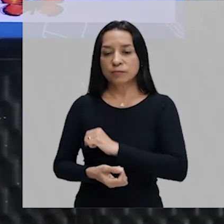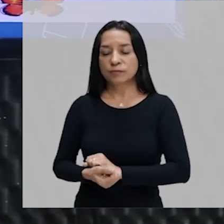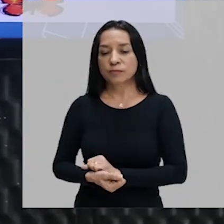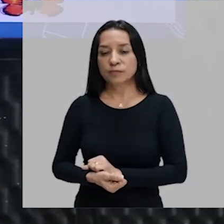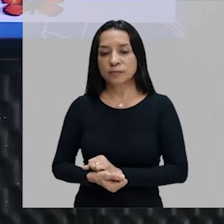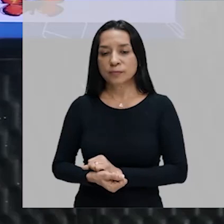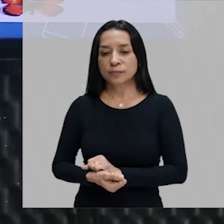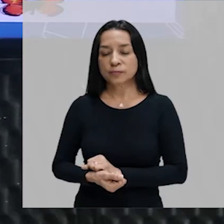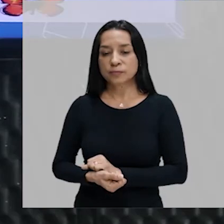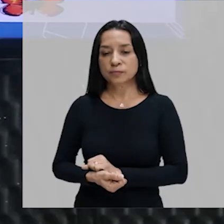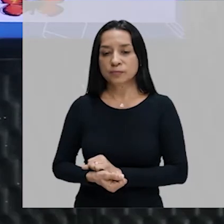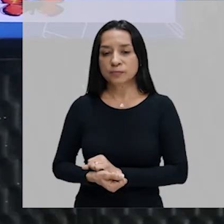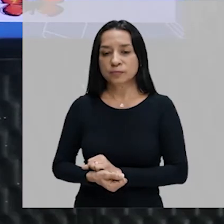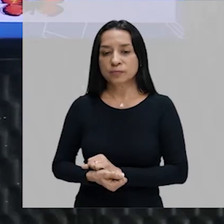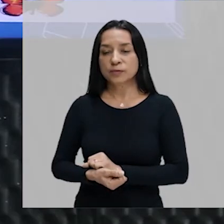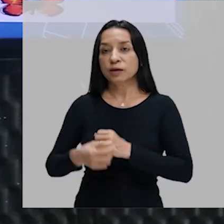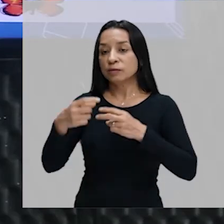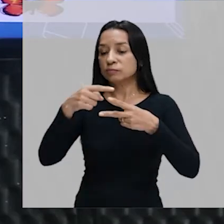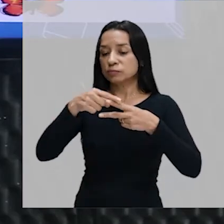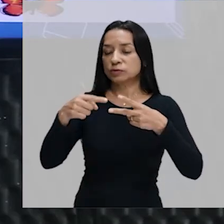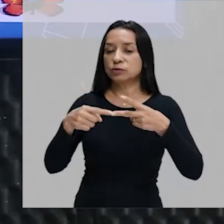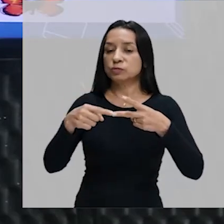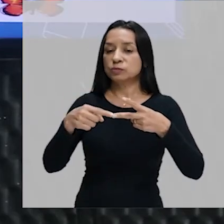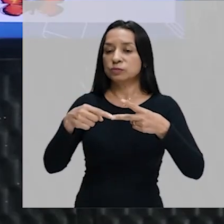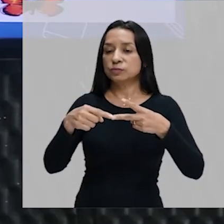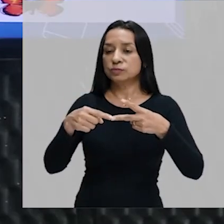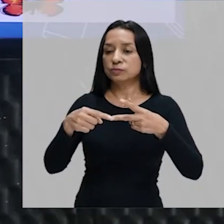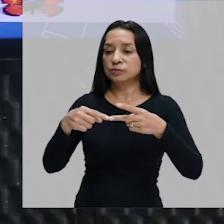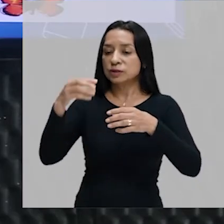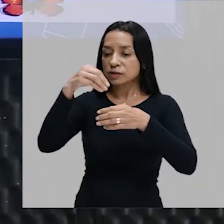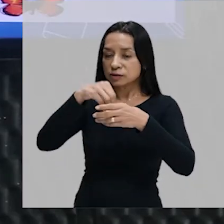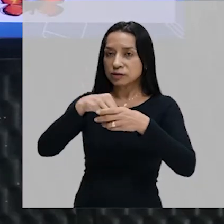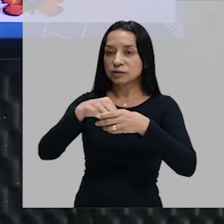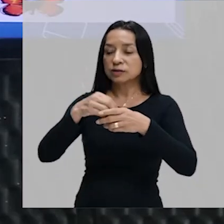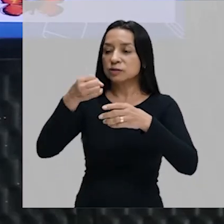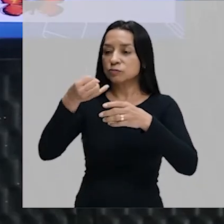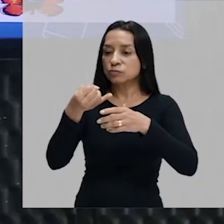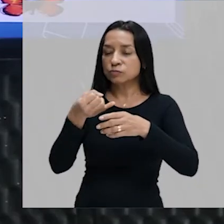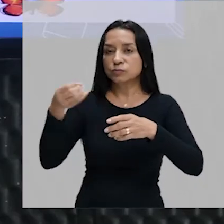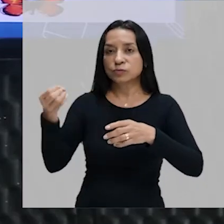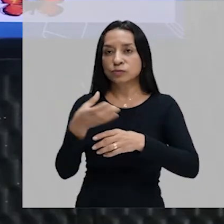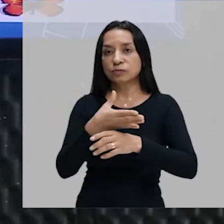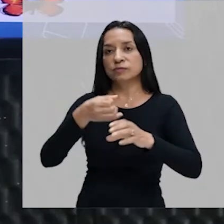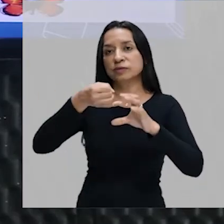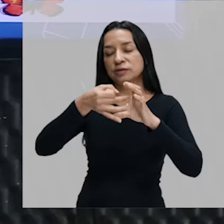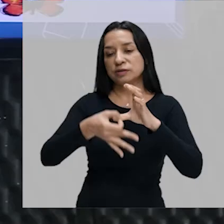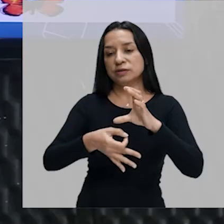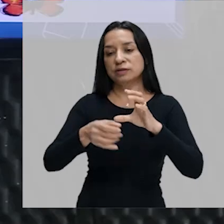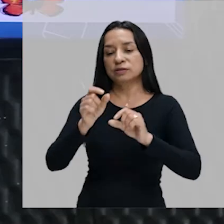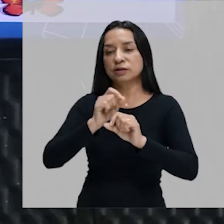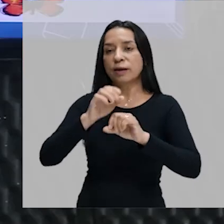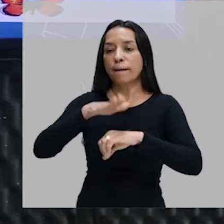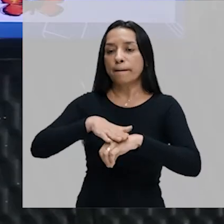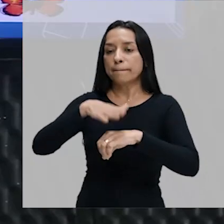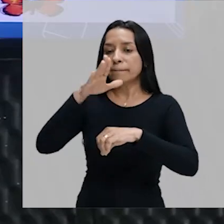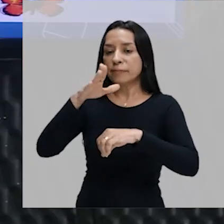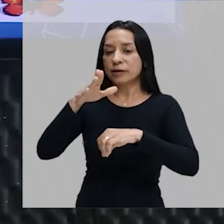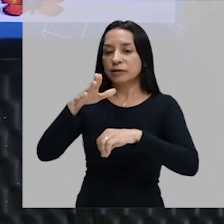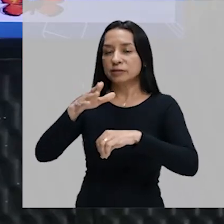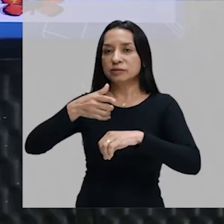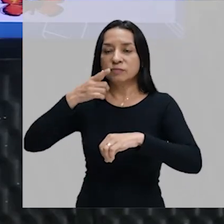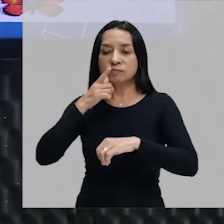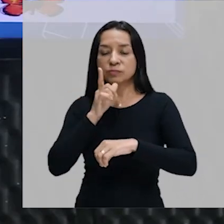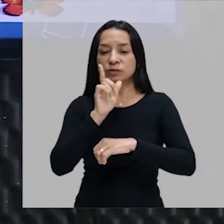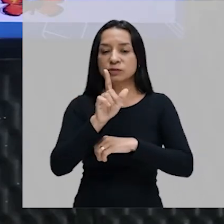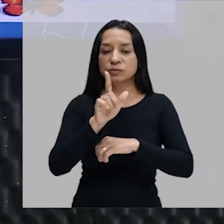permutações, né, elas vão inserir no indivíduo novas características e as características mais vantajosas,